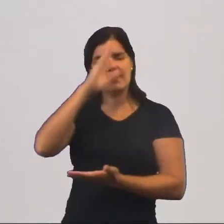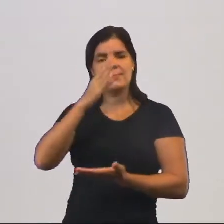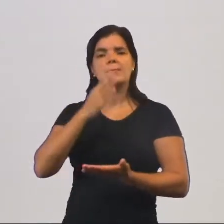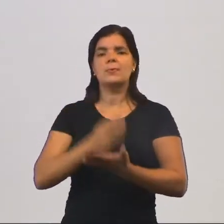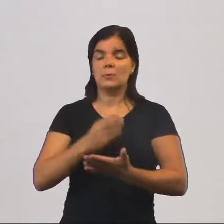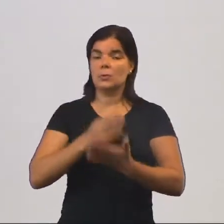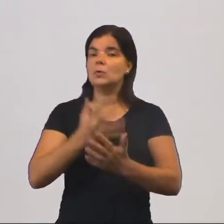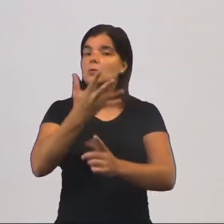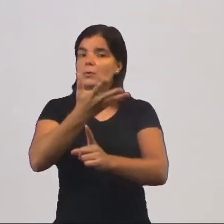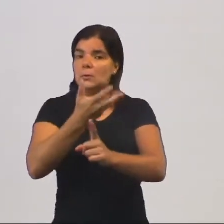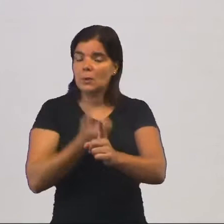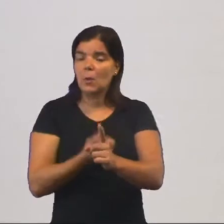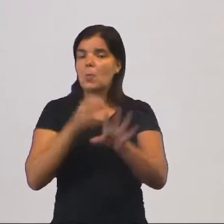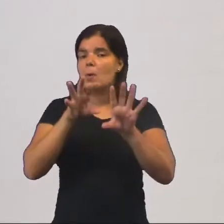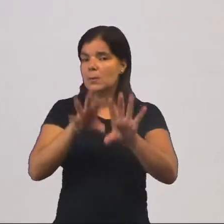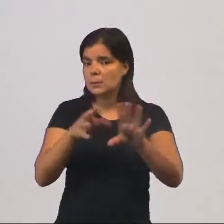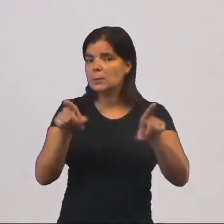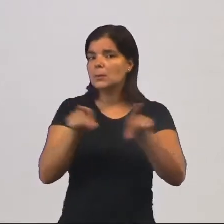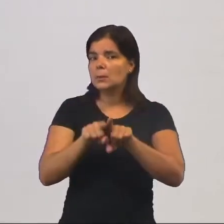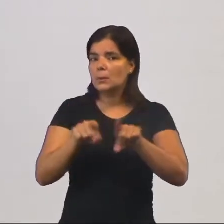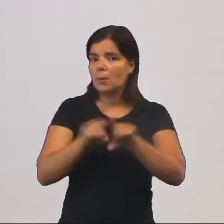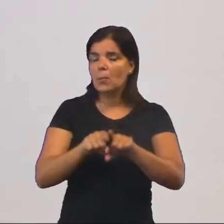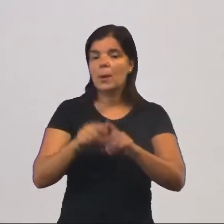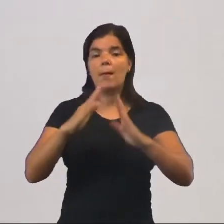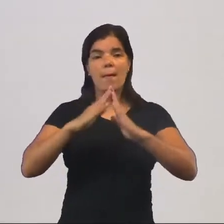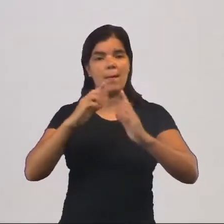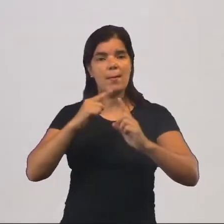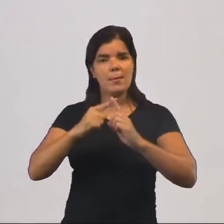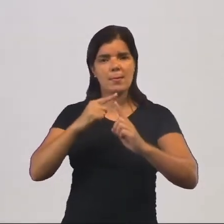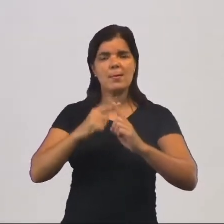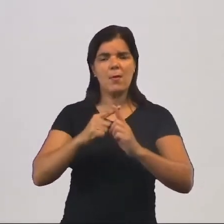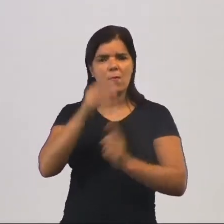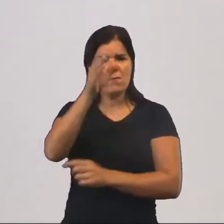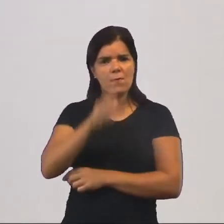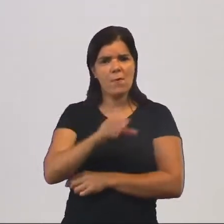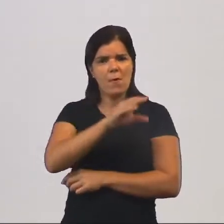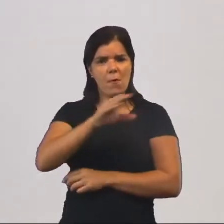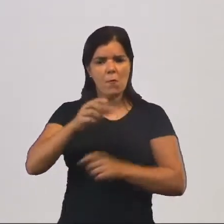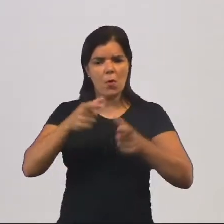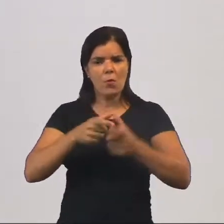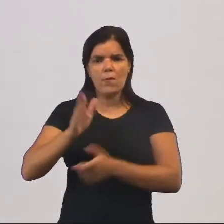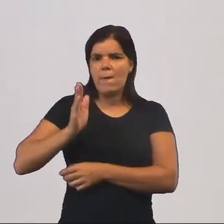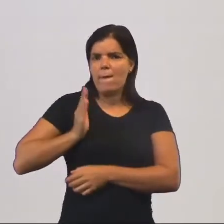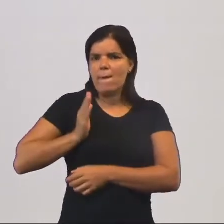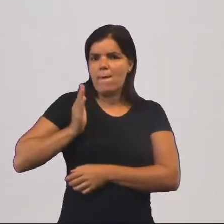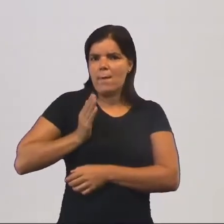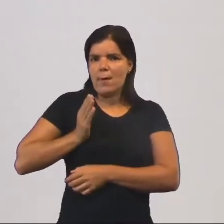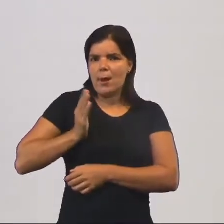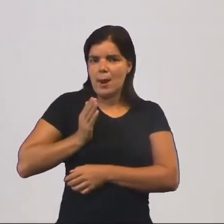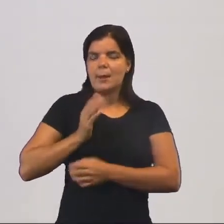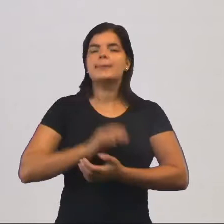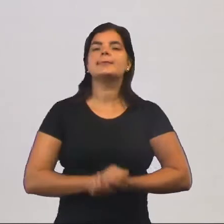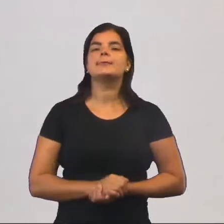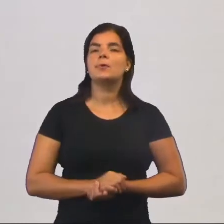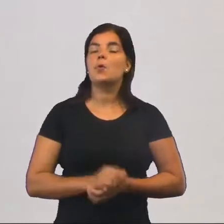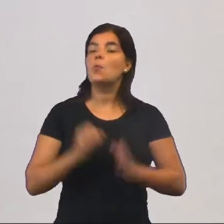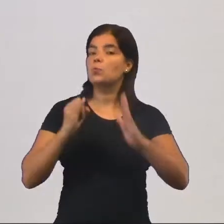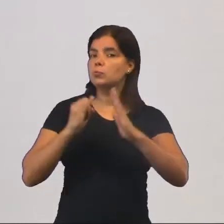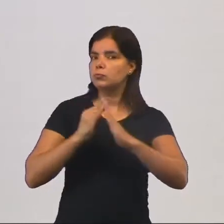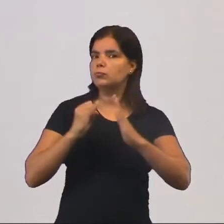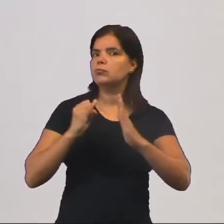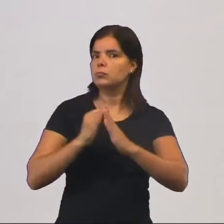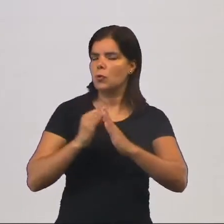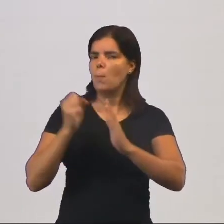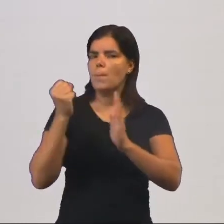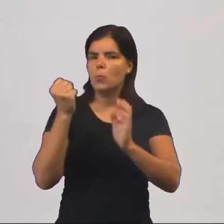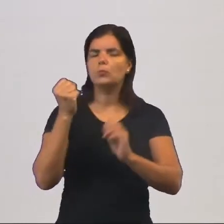que seriam salvos. E dessa forma também a Igreja Católica foi enriquecendo. E por ser essa instituição